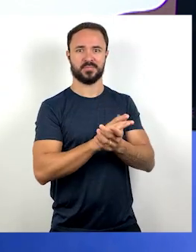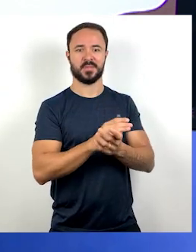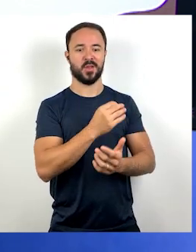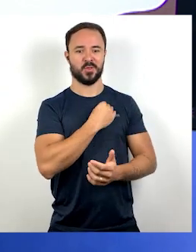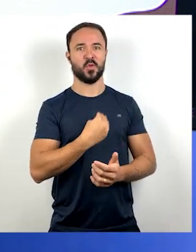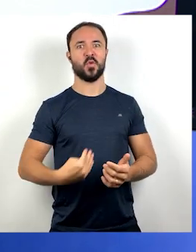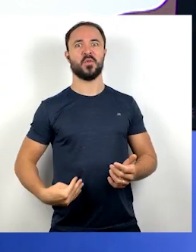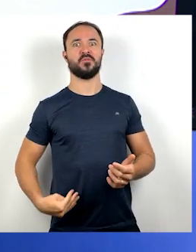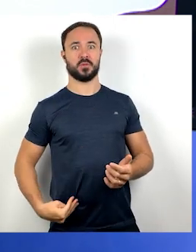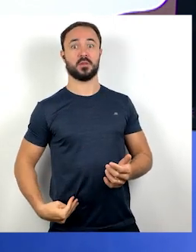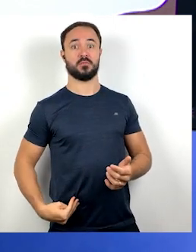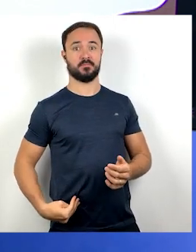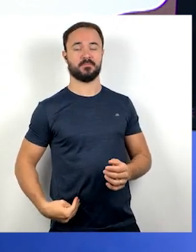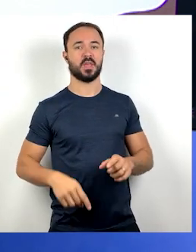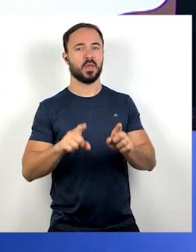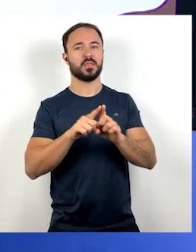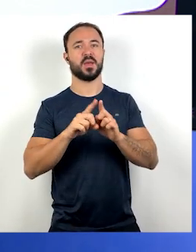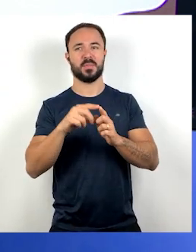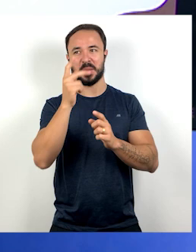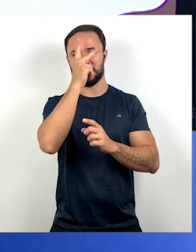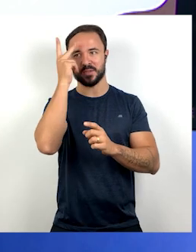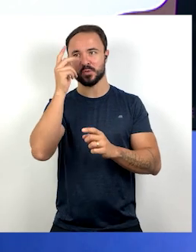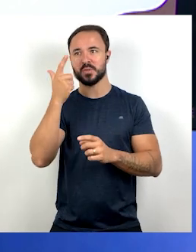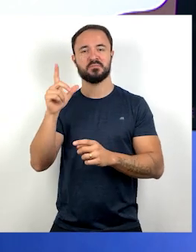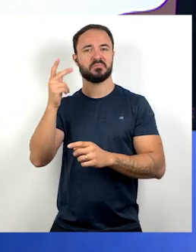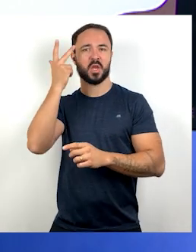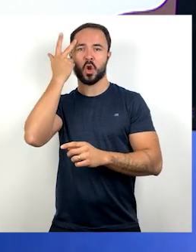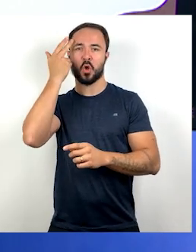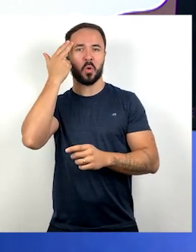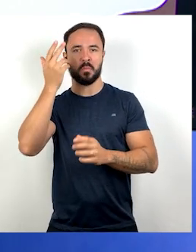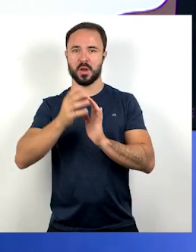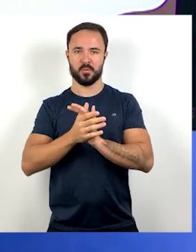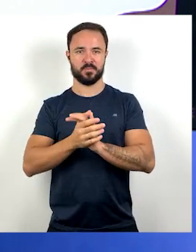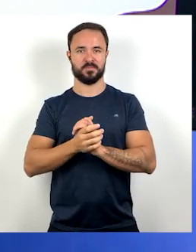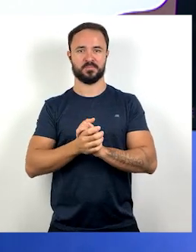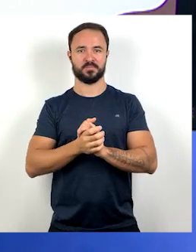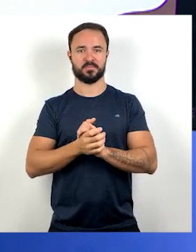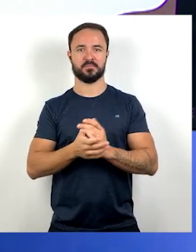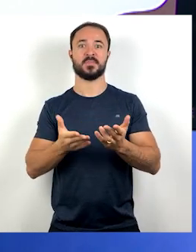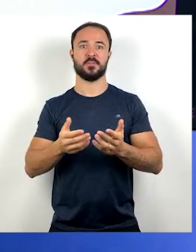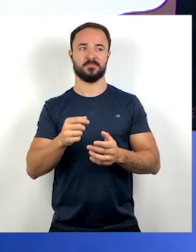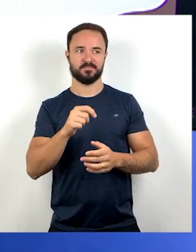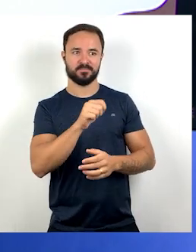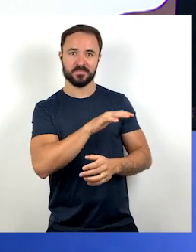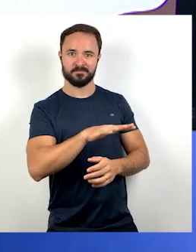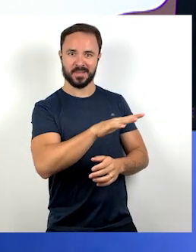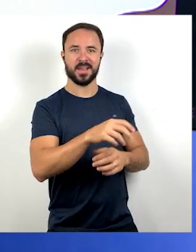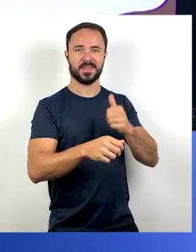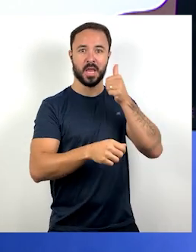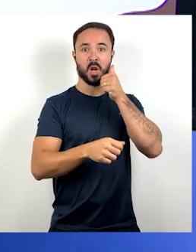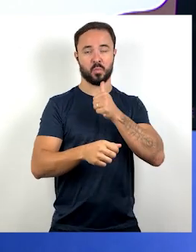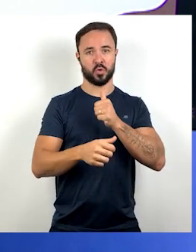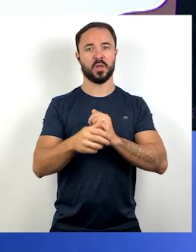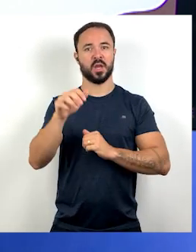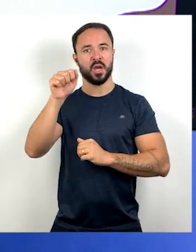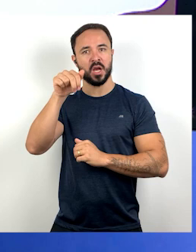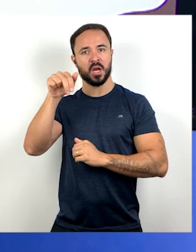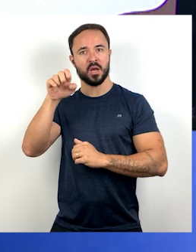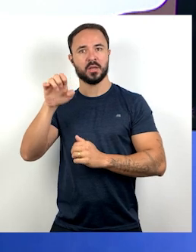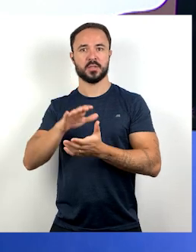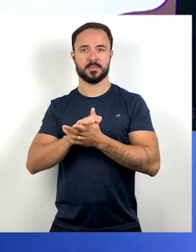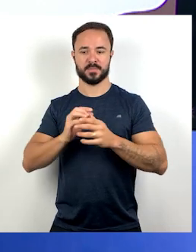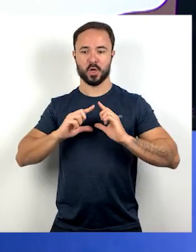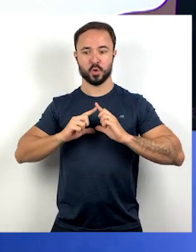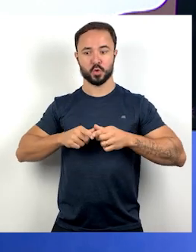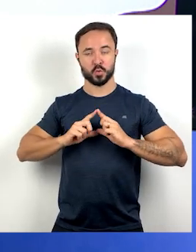do governo, mas também por civis. E aí, como Anne e sua família eram judeus,